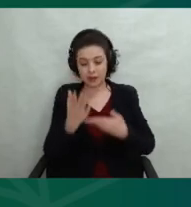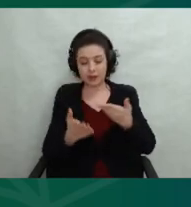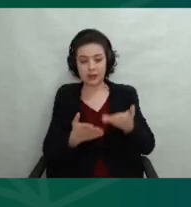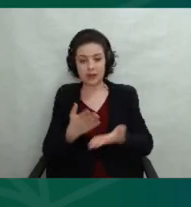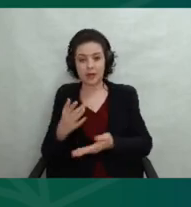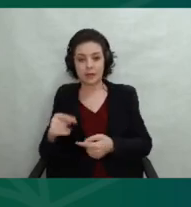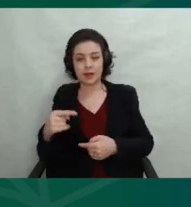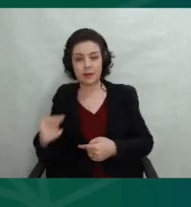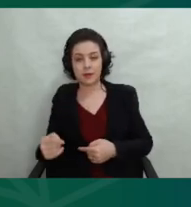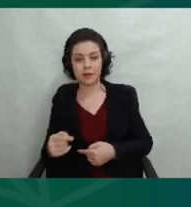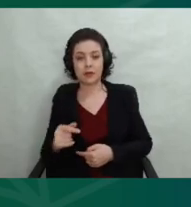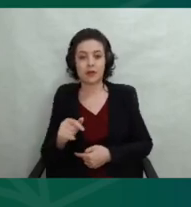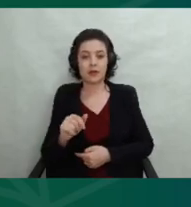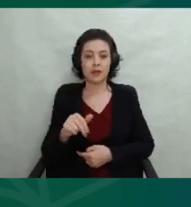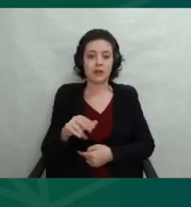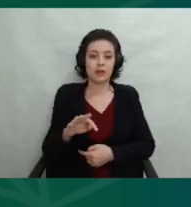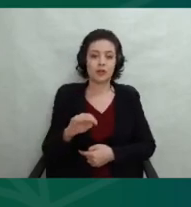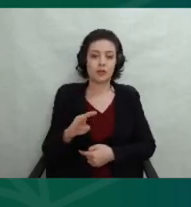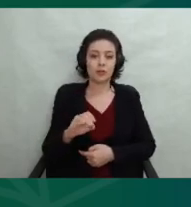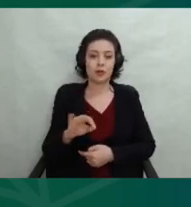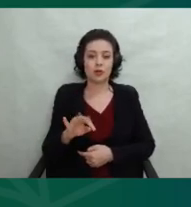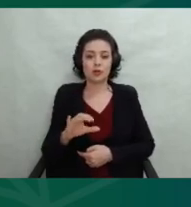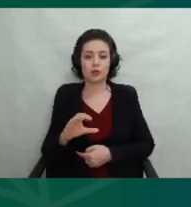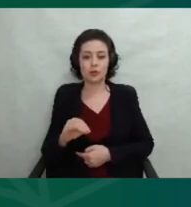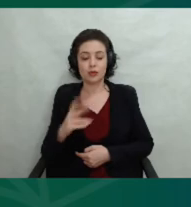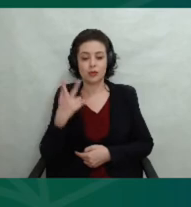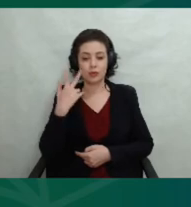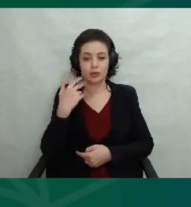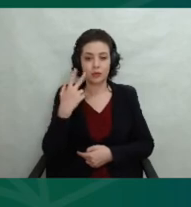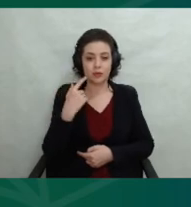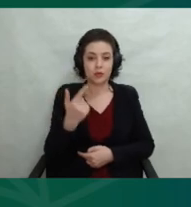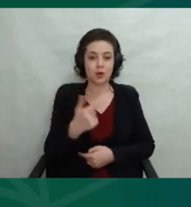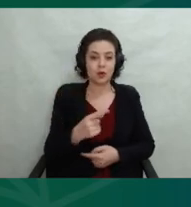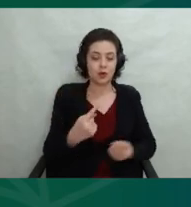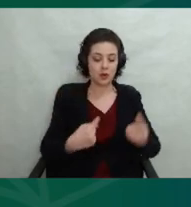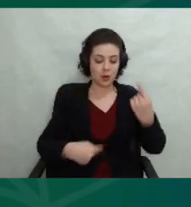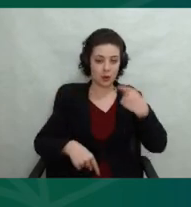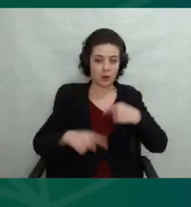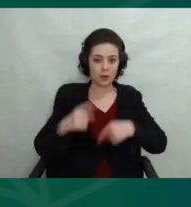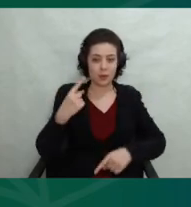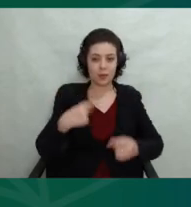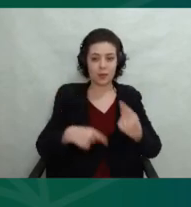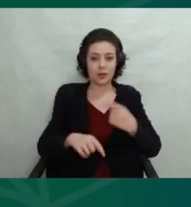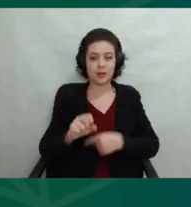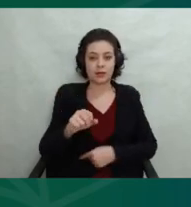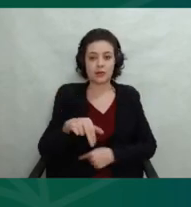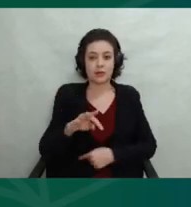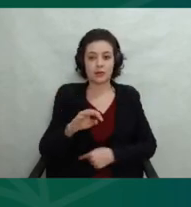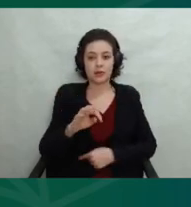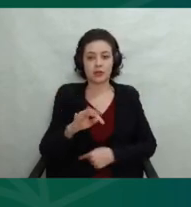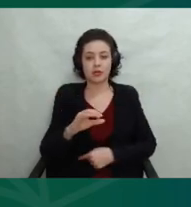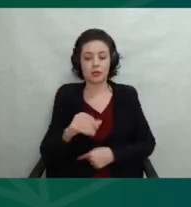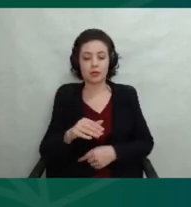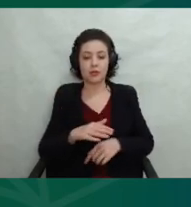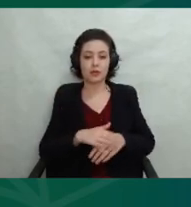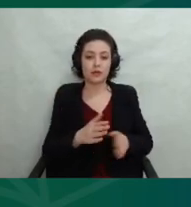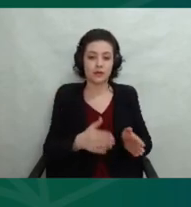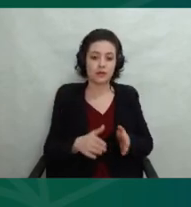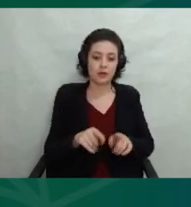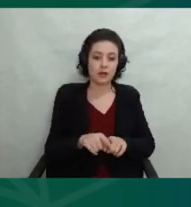antibióticos convencionais, os hormônios sintéticos por serem desreguladores endócrinos e os anti-inflamatórios também por